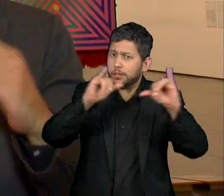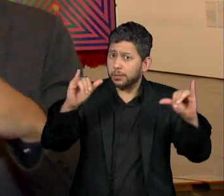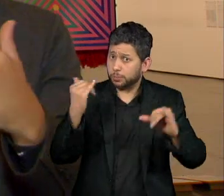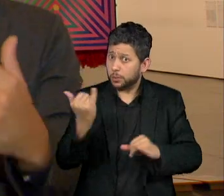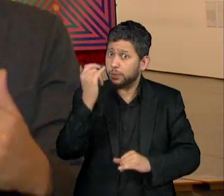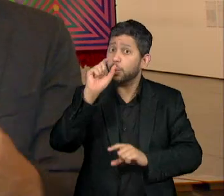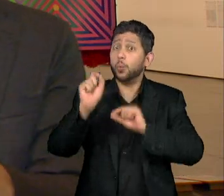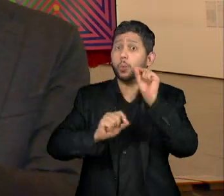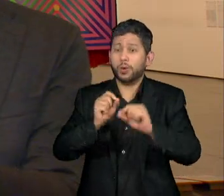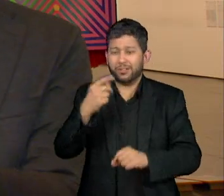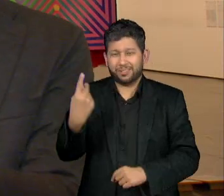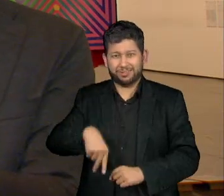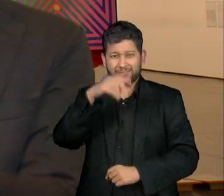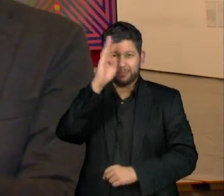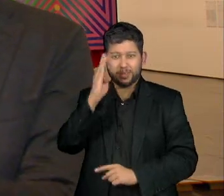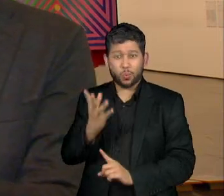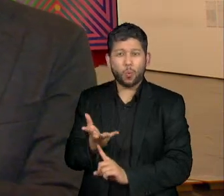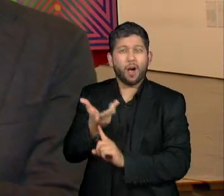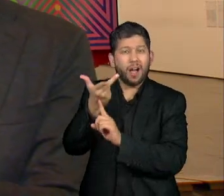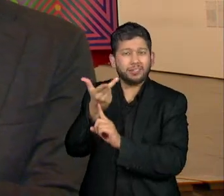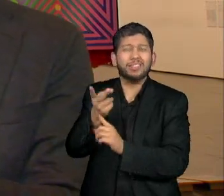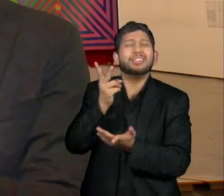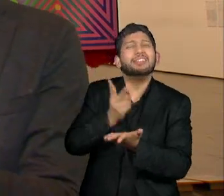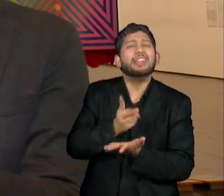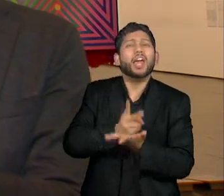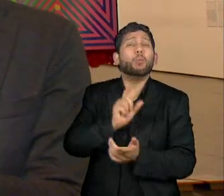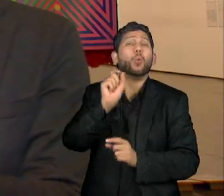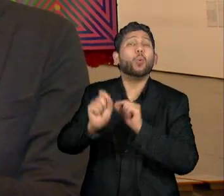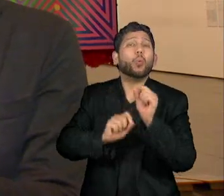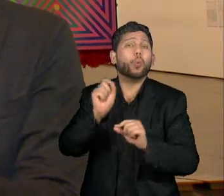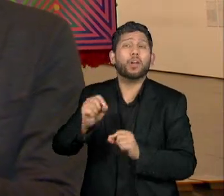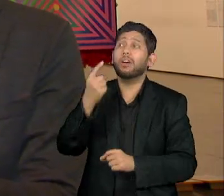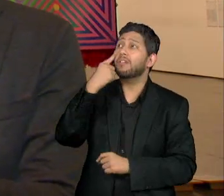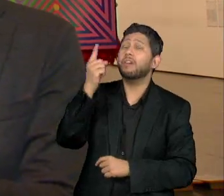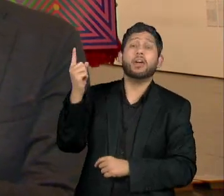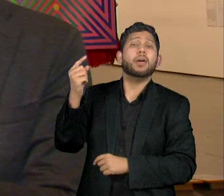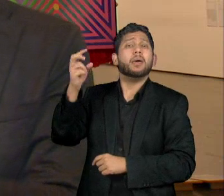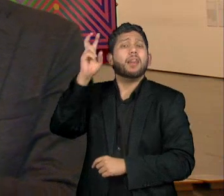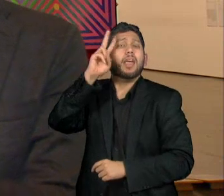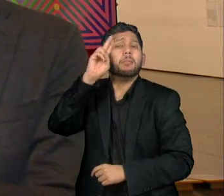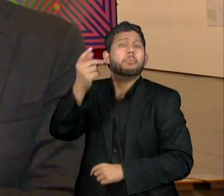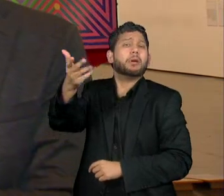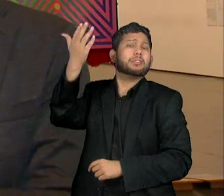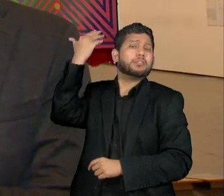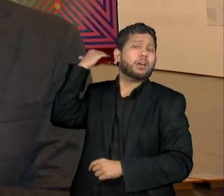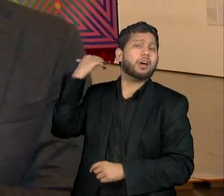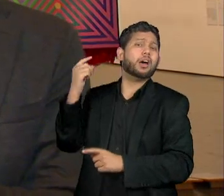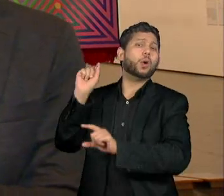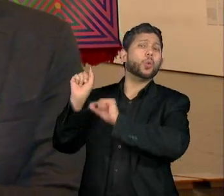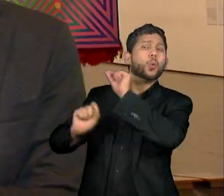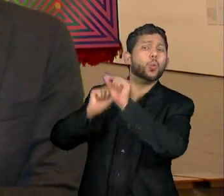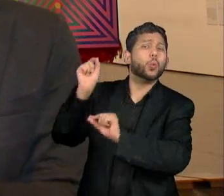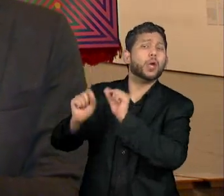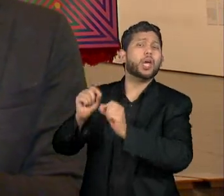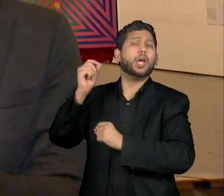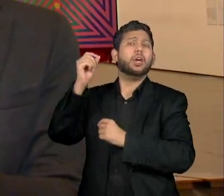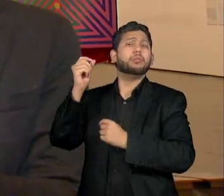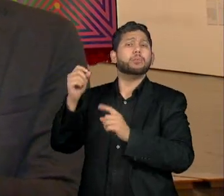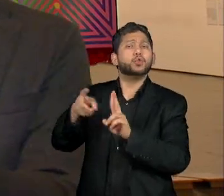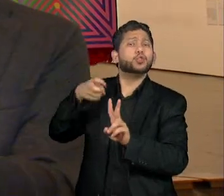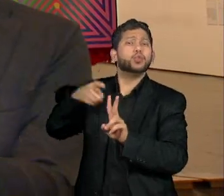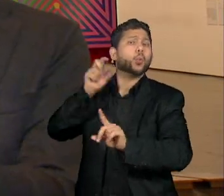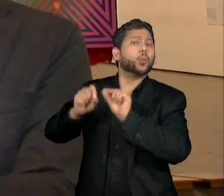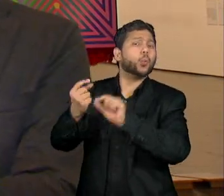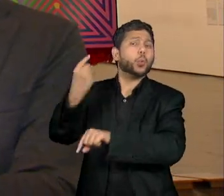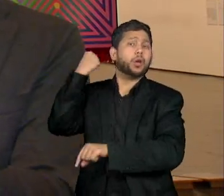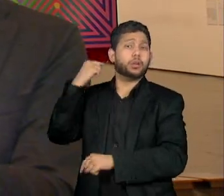muitas vezes a arte brasileira fez referência à origem, à memória, ao pertencimento indígena, mas